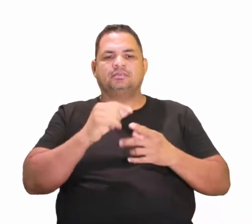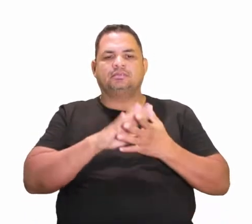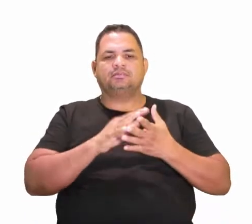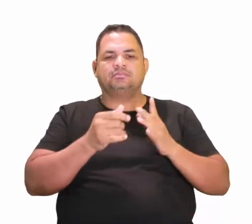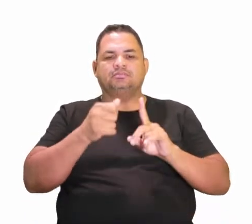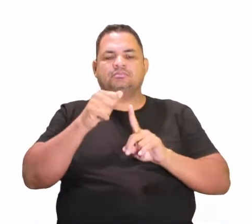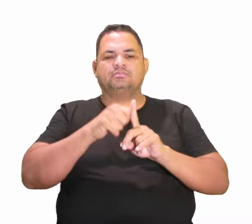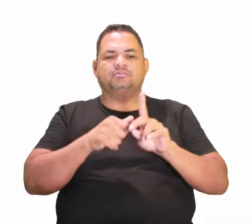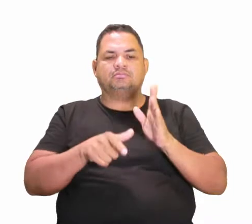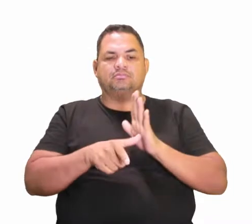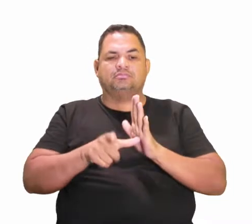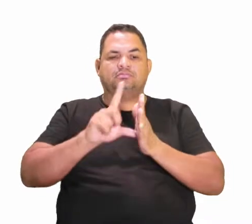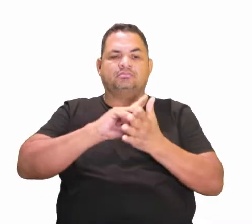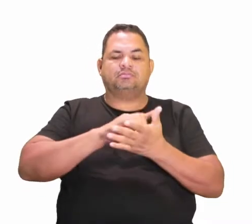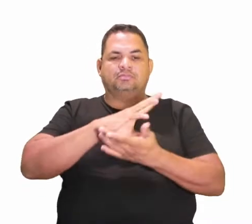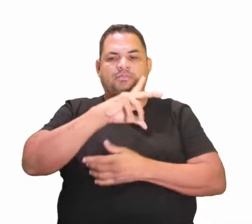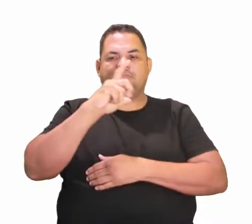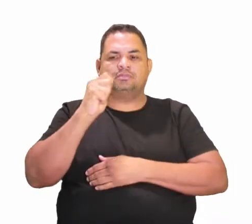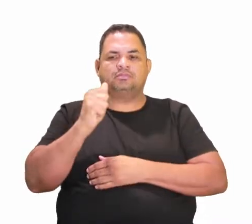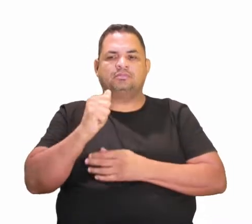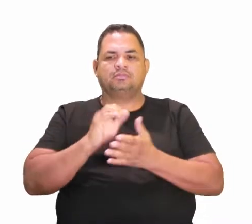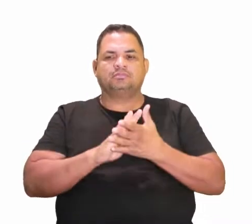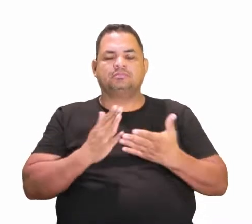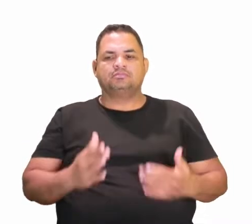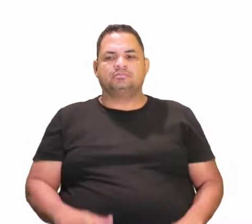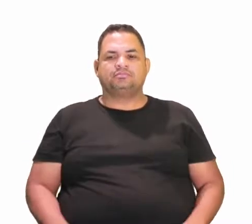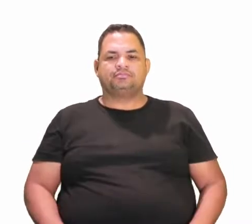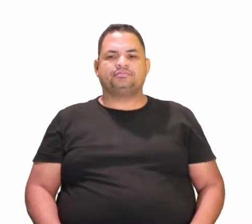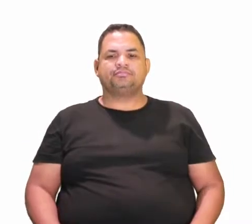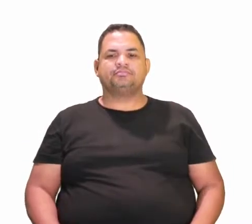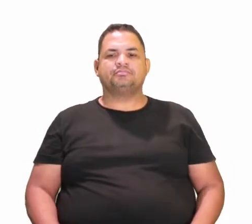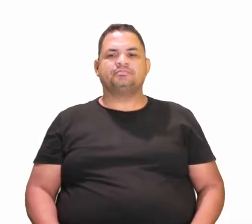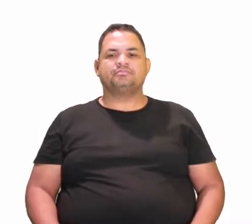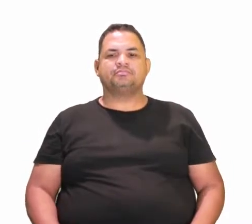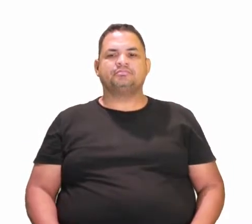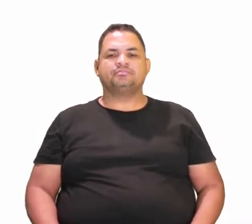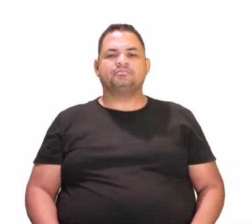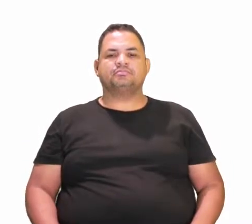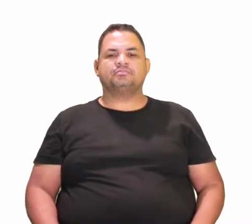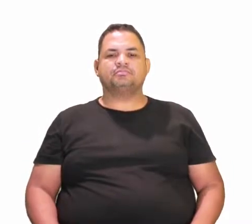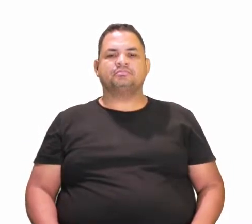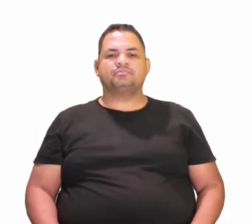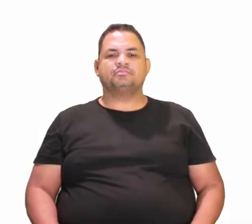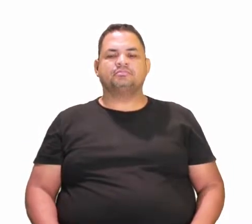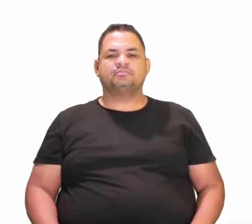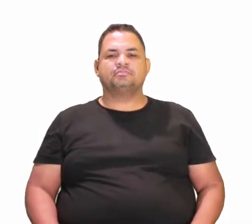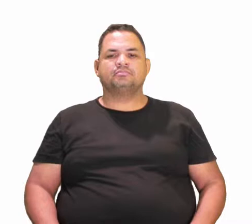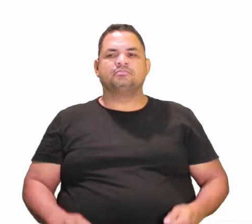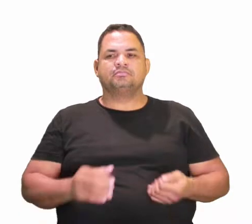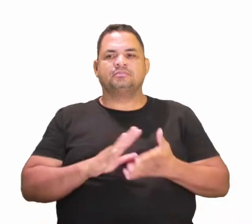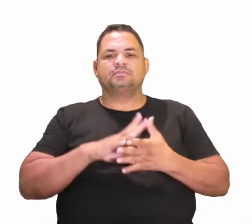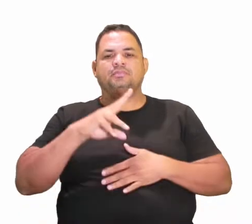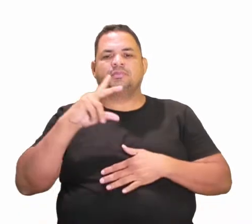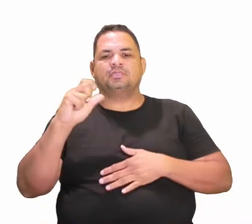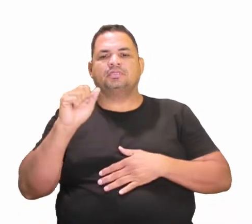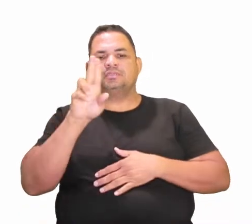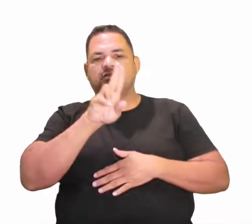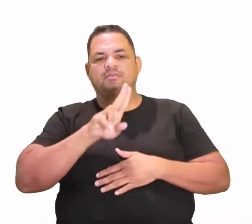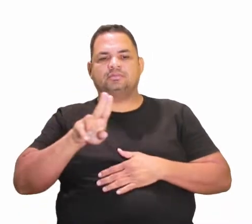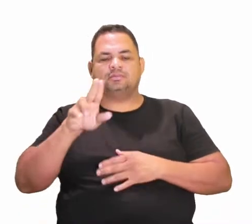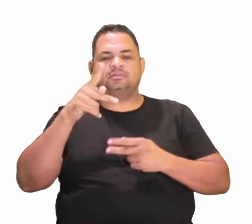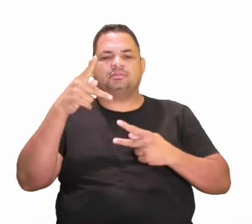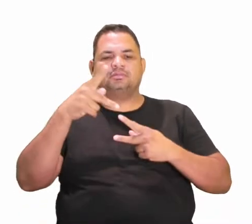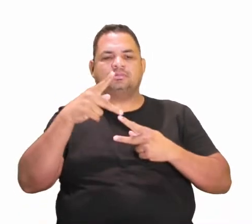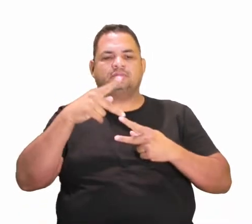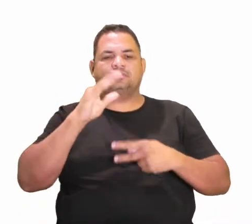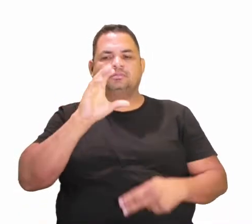vem antes do dia né na questão da data e aí você vai usar a preposição que a gente aprendeu que a